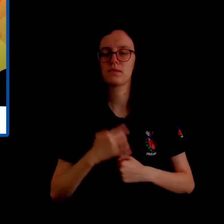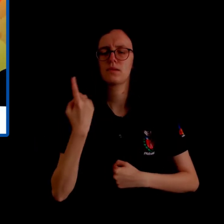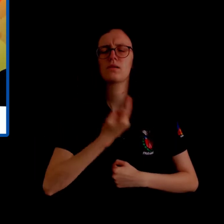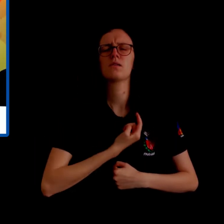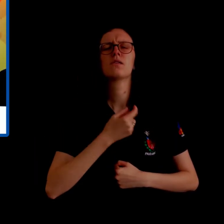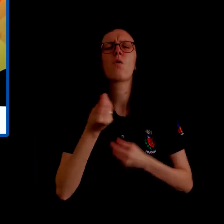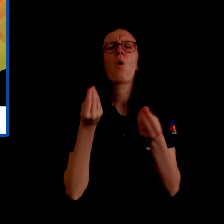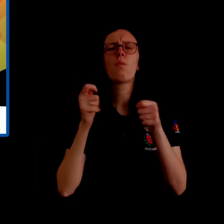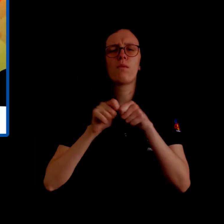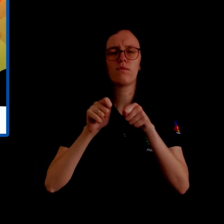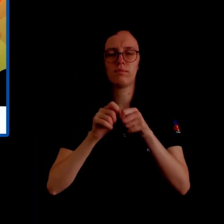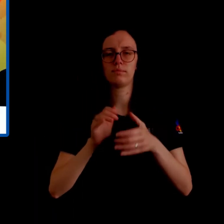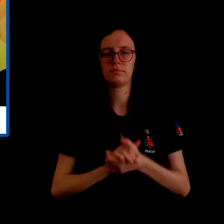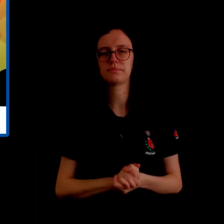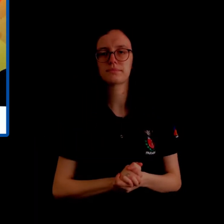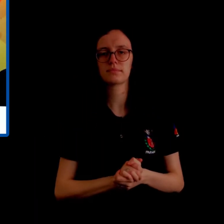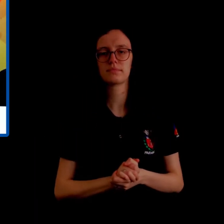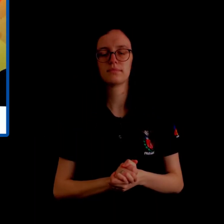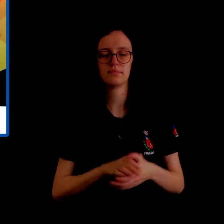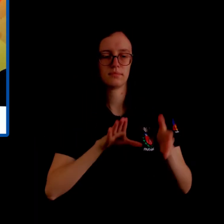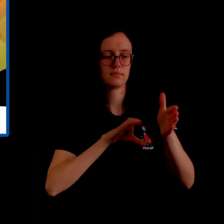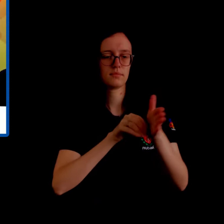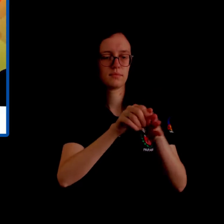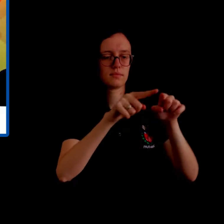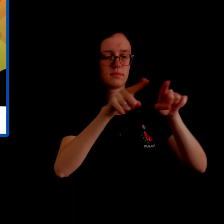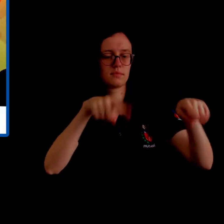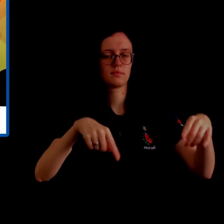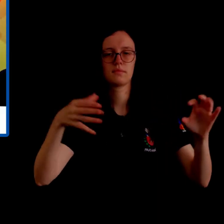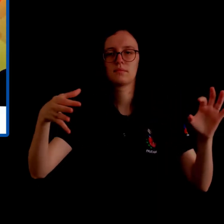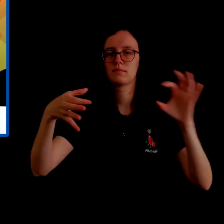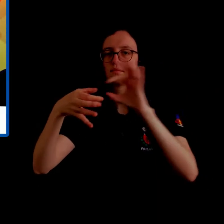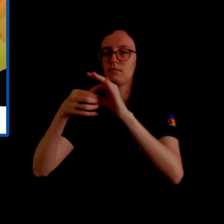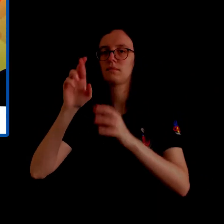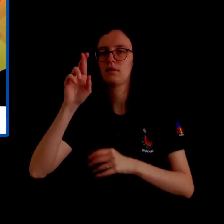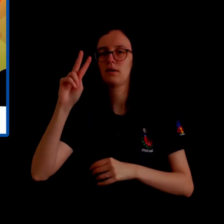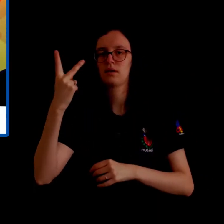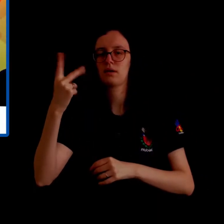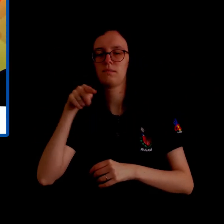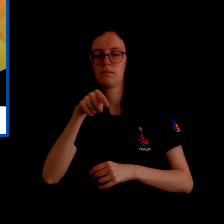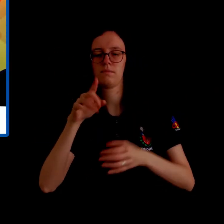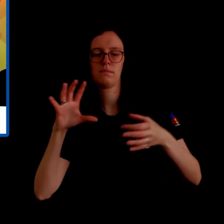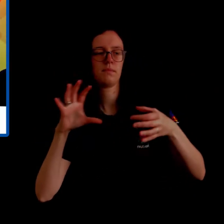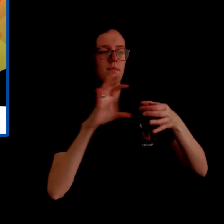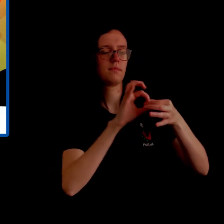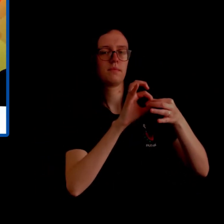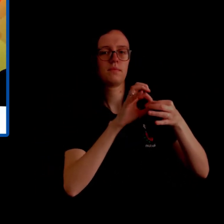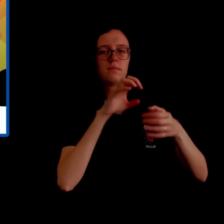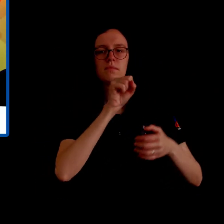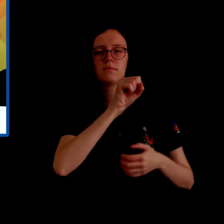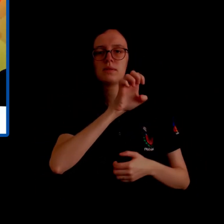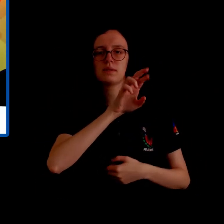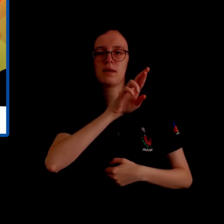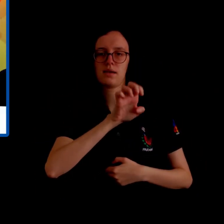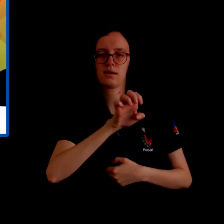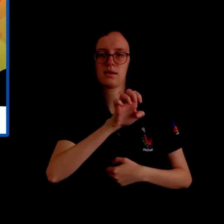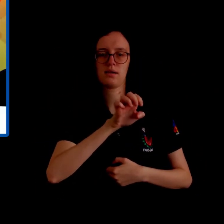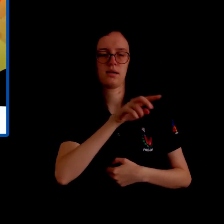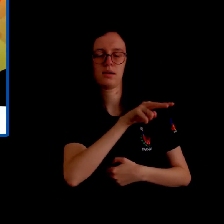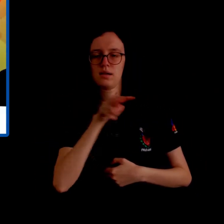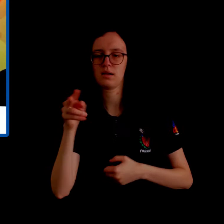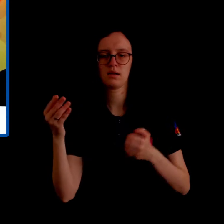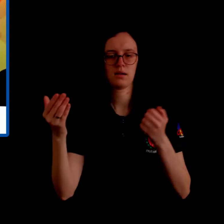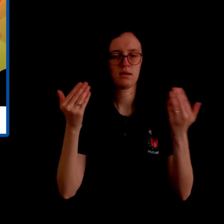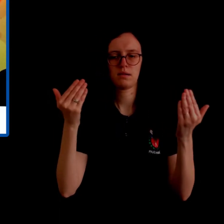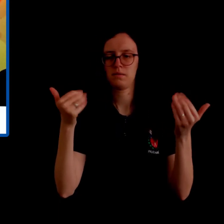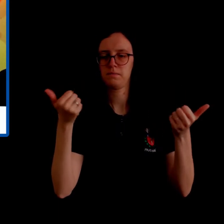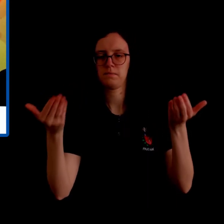Classroom no RH e ligamos no SERI. Então, todo mundo que está no RH e no SERI, eles começam a pipocar ali